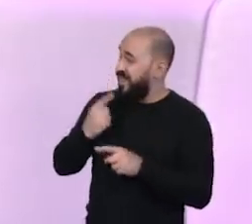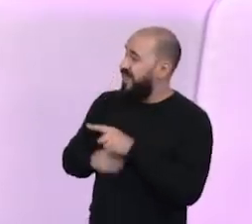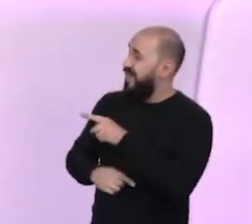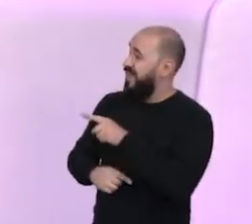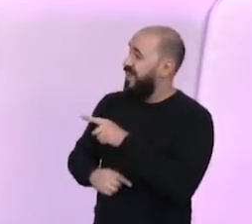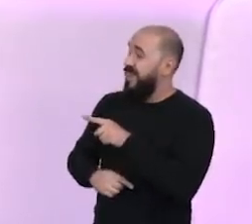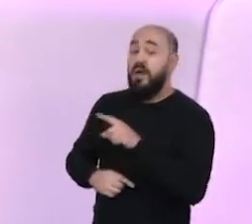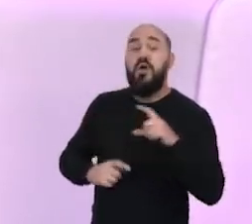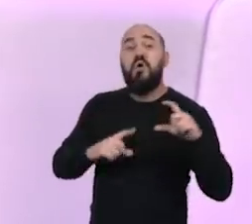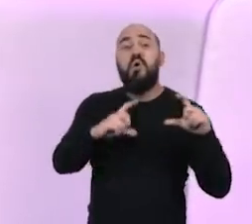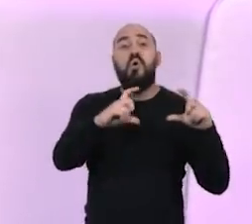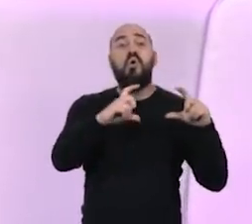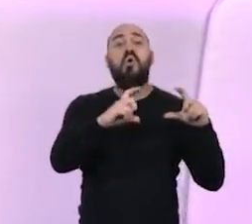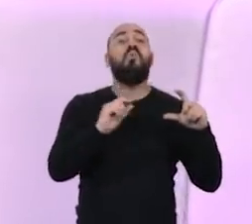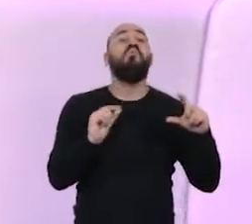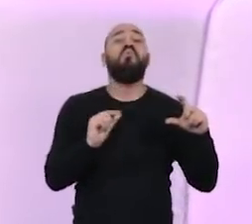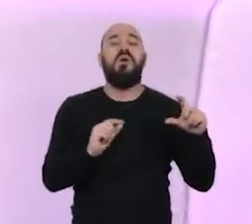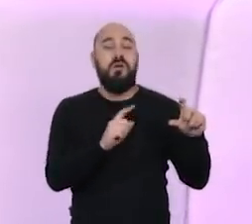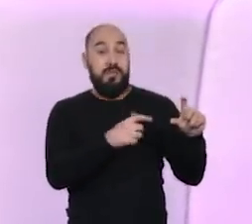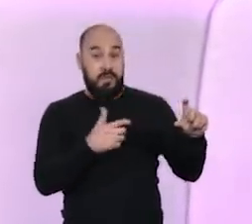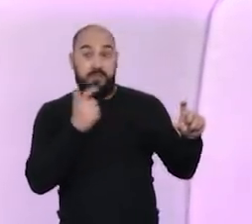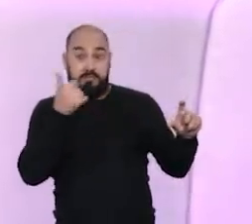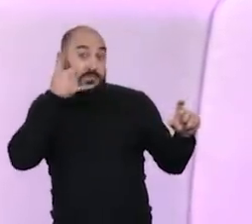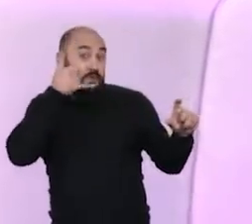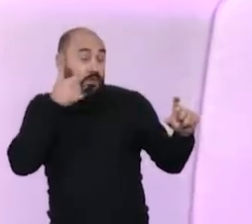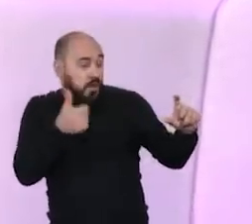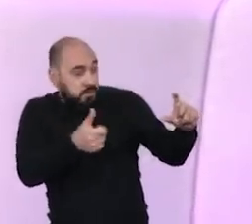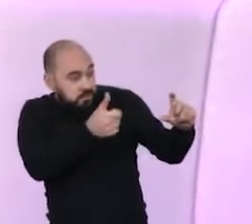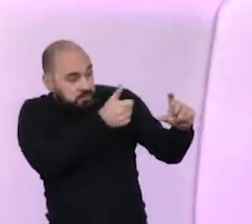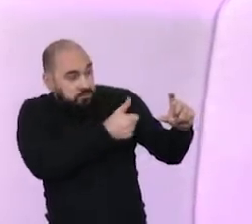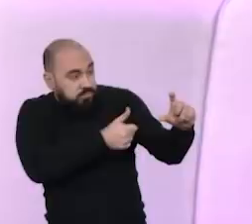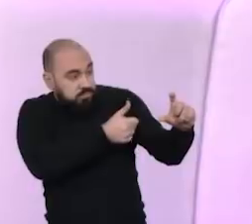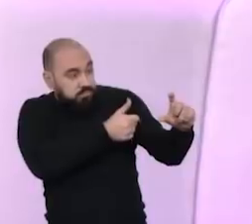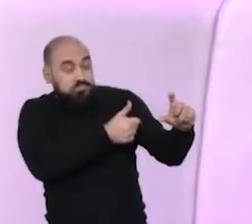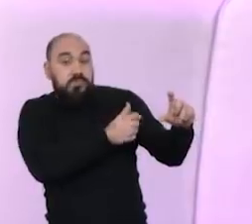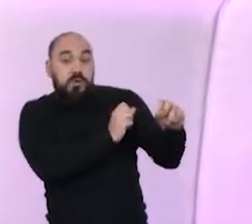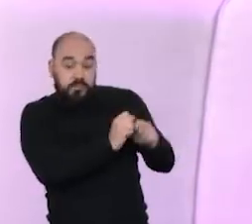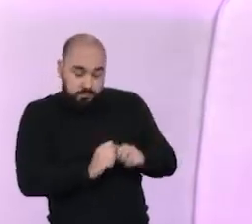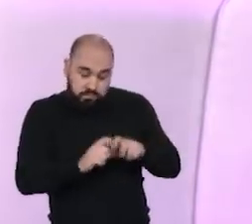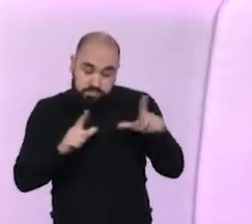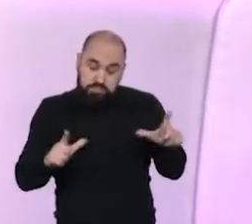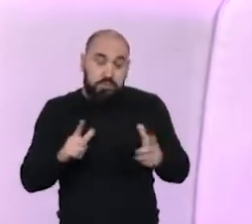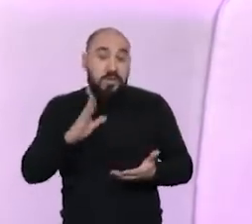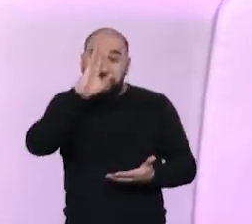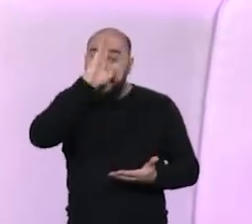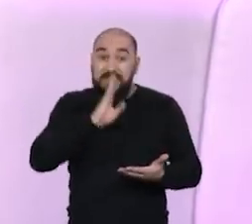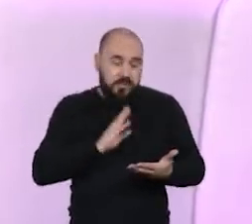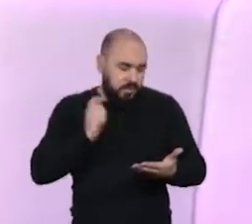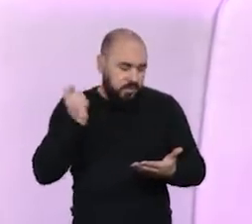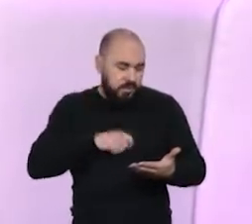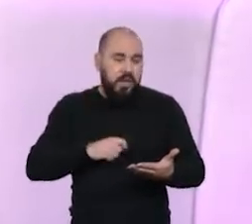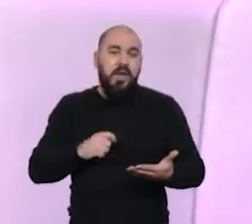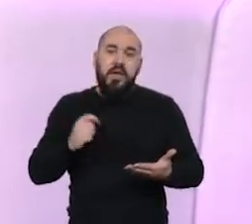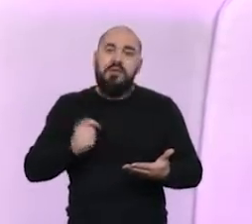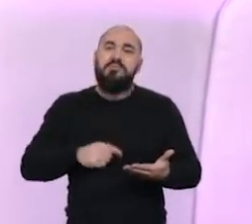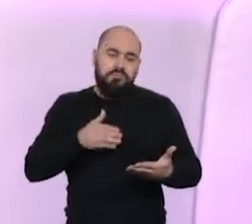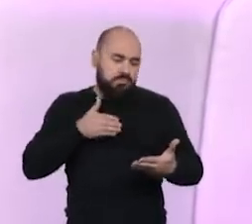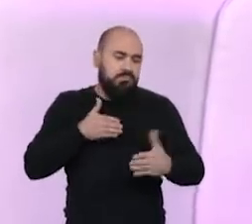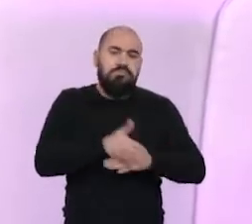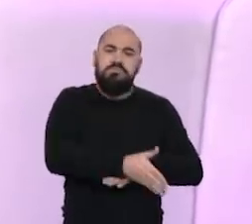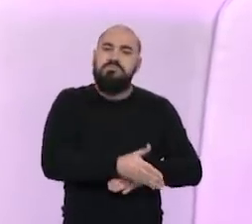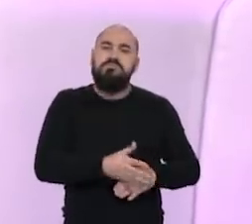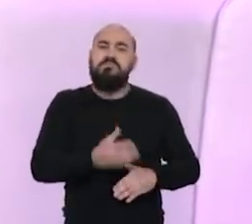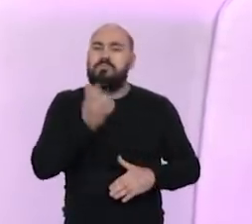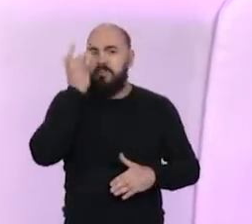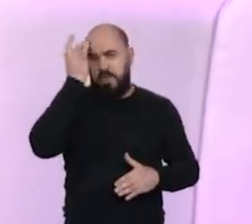seu celular e ele vai direcionar você para pedir a sua revista totalmente de graça. Aí você fica perguntando, Cris,